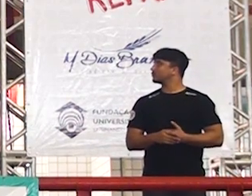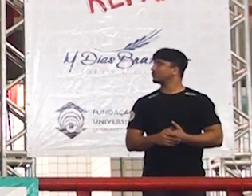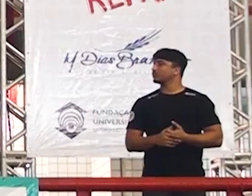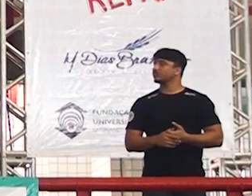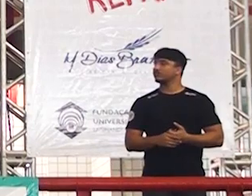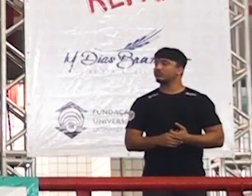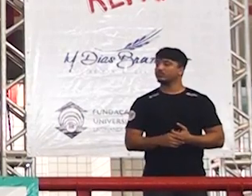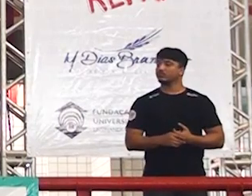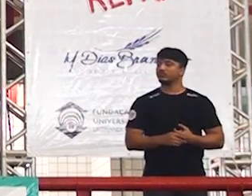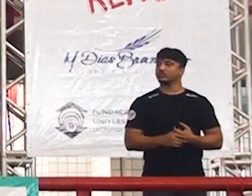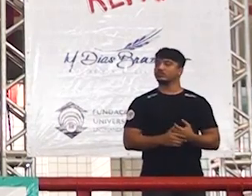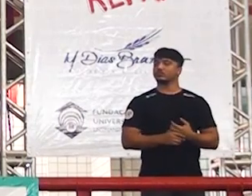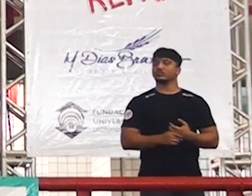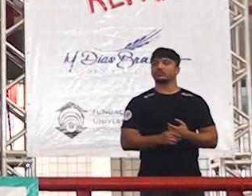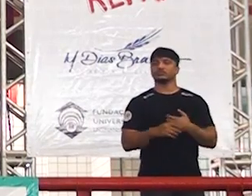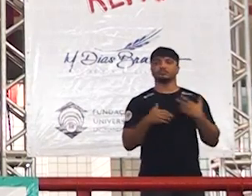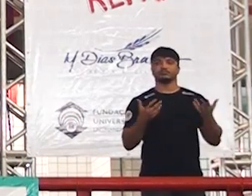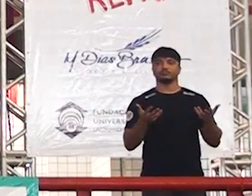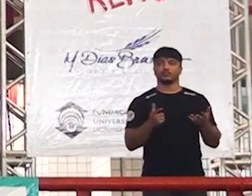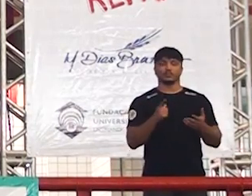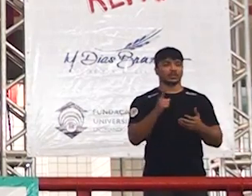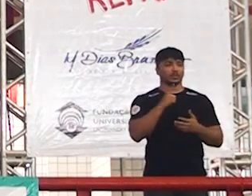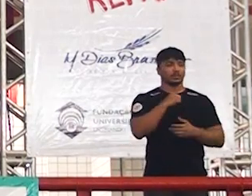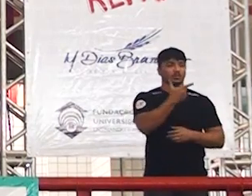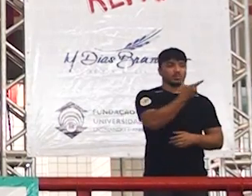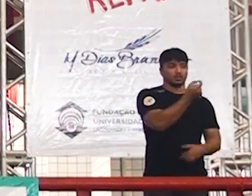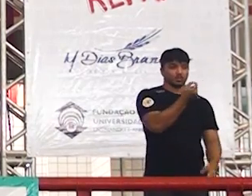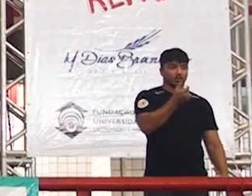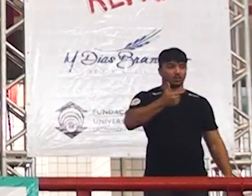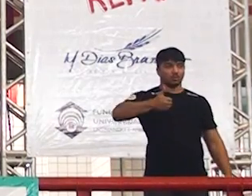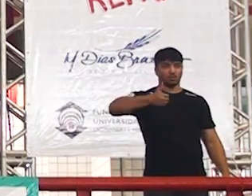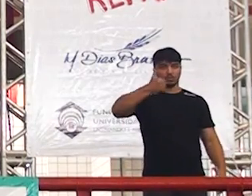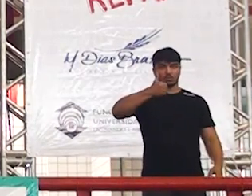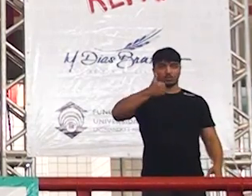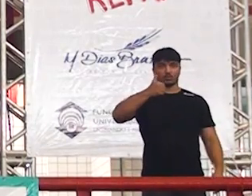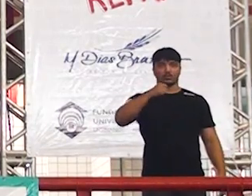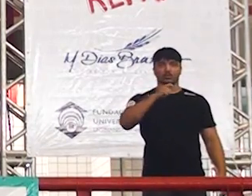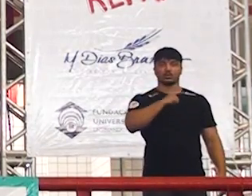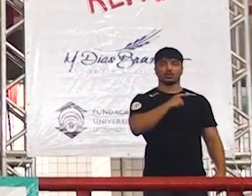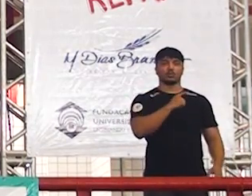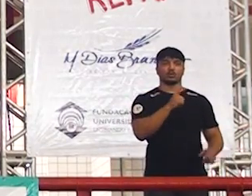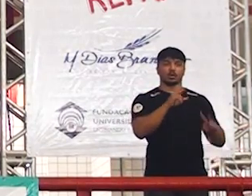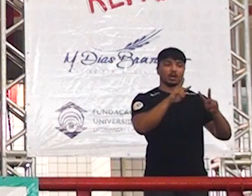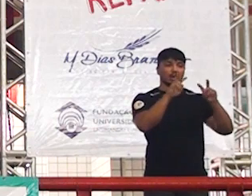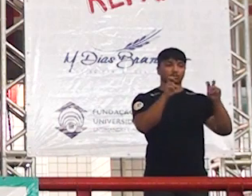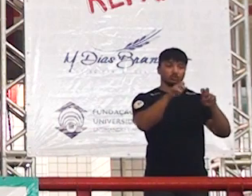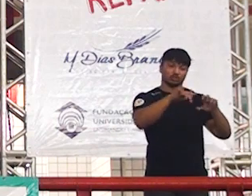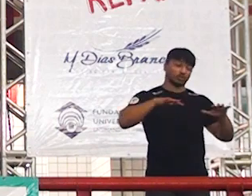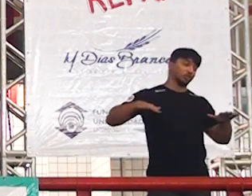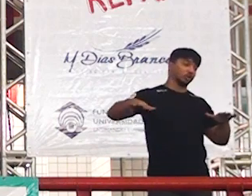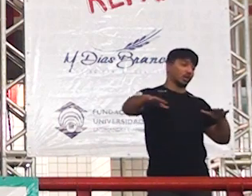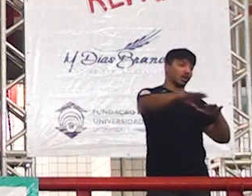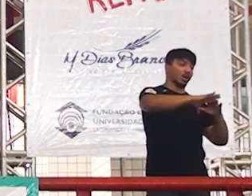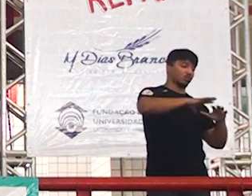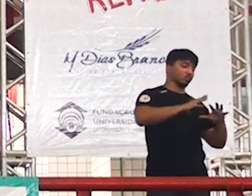Eu te provei. Meu amigo, a edição de 2001, ela pediu uma discussão geral.